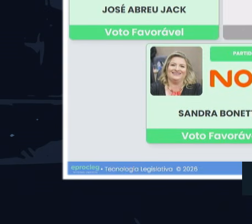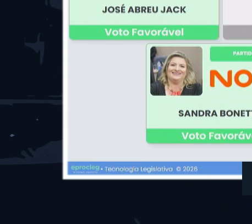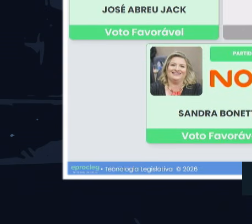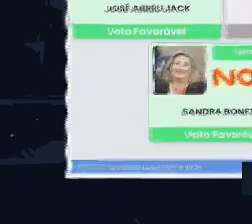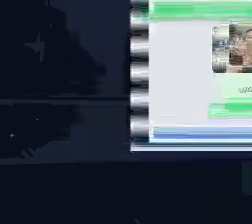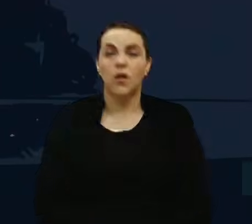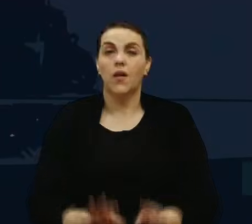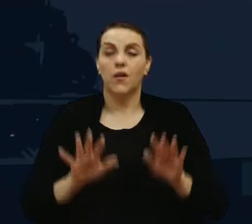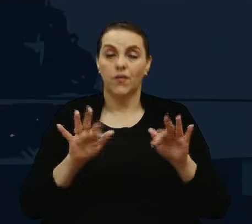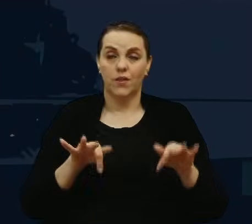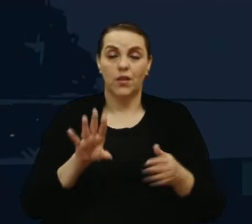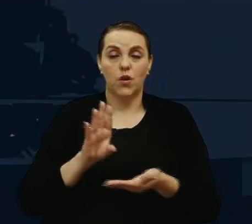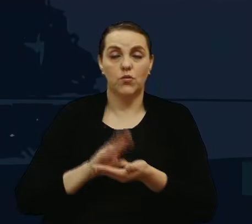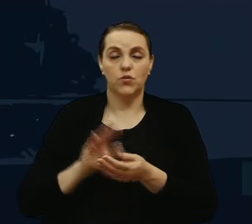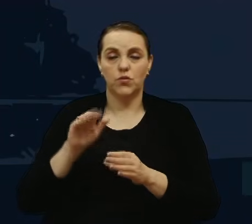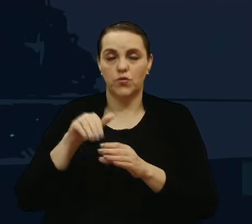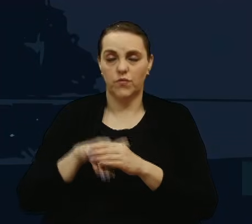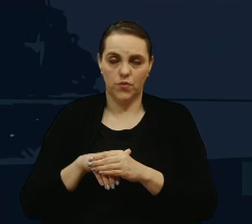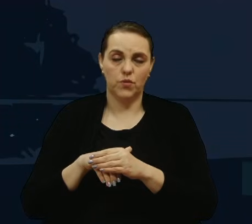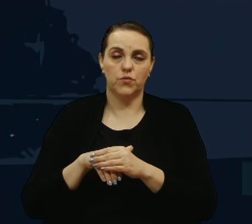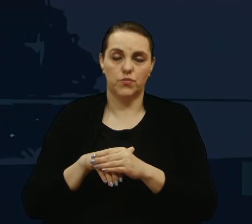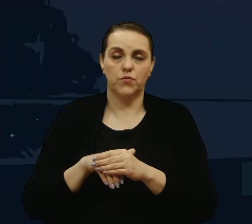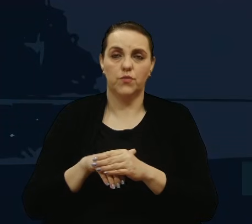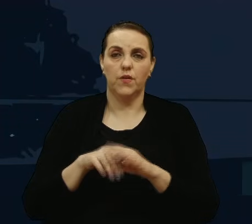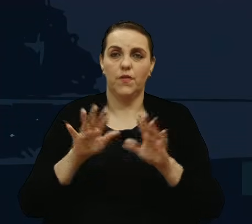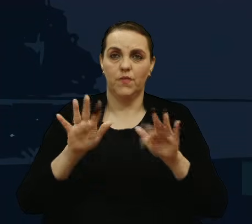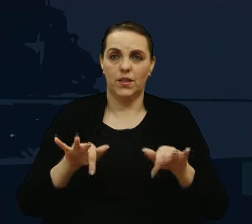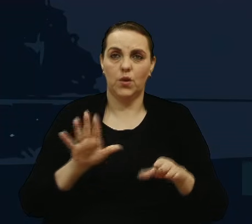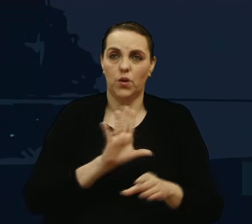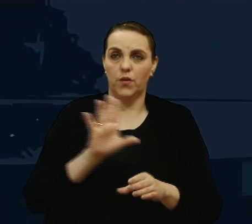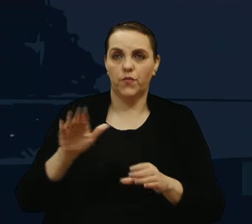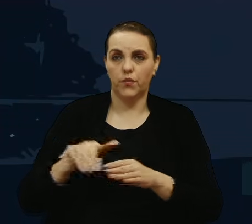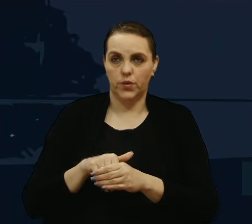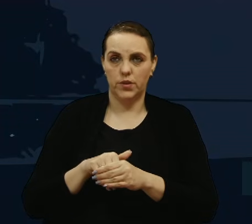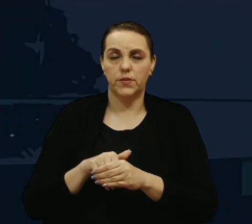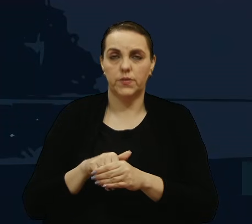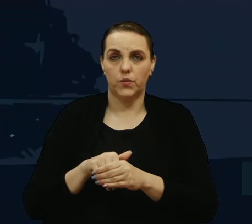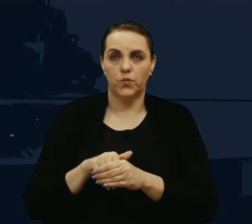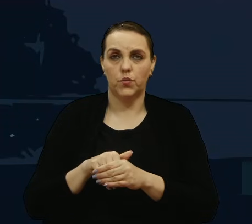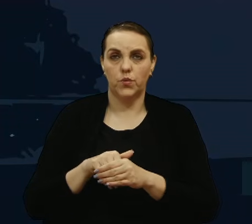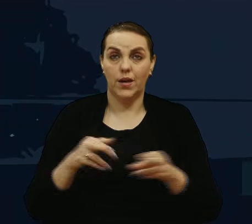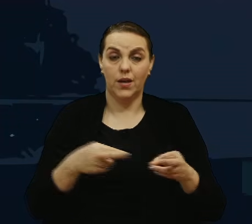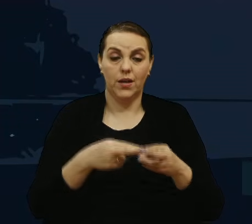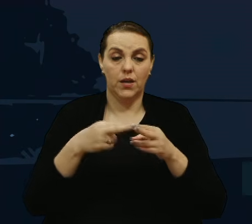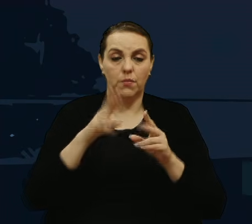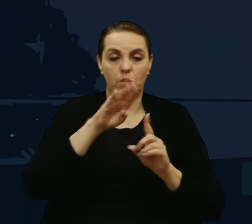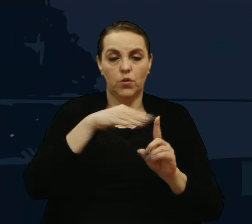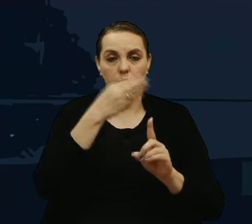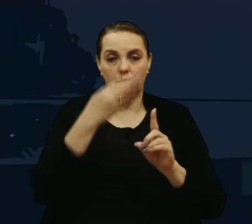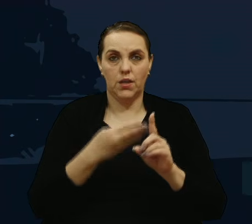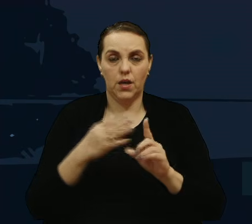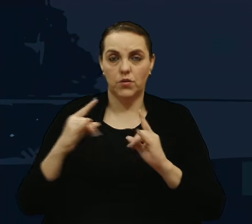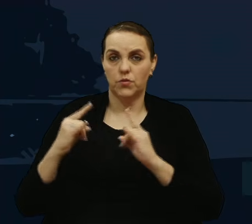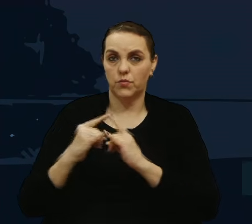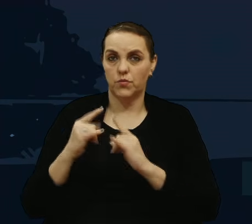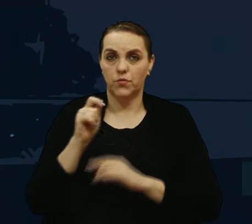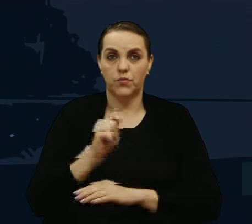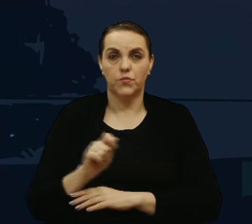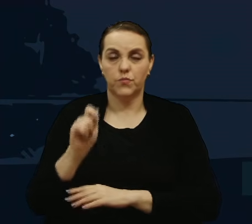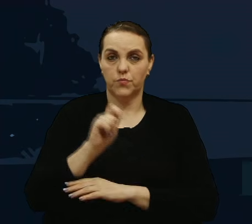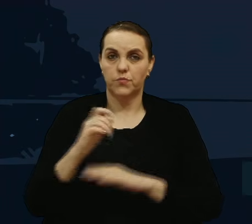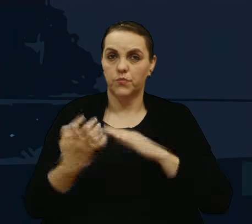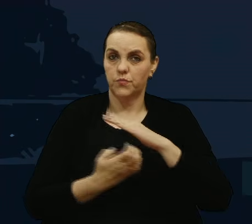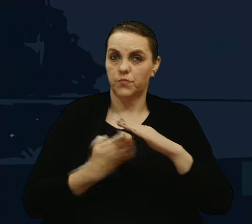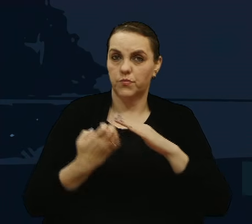Está encerrado o registro de votos, está encerrada a votação. Requerimento de homenagem a entidades, associações e empresas do